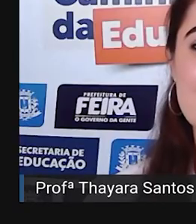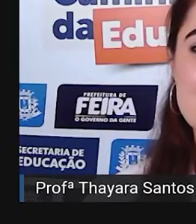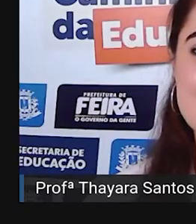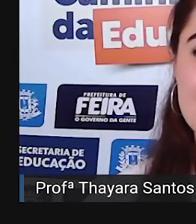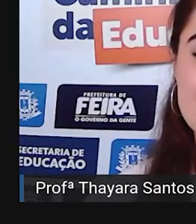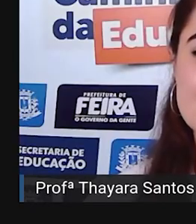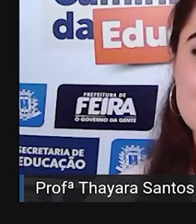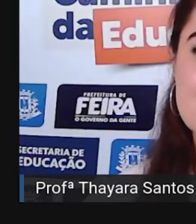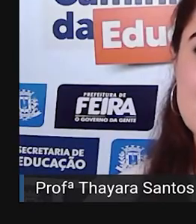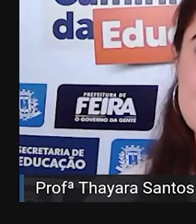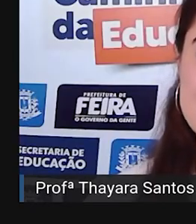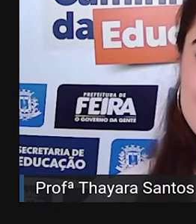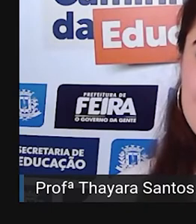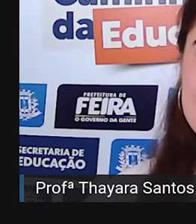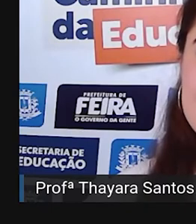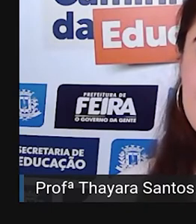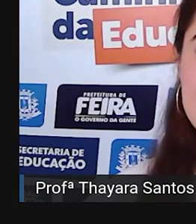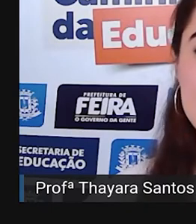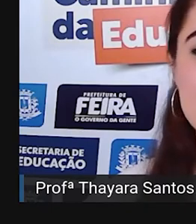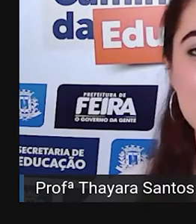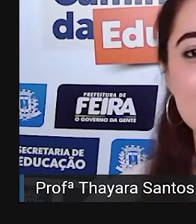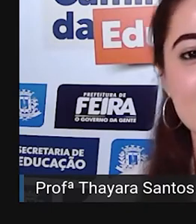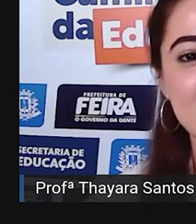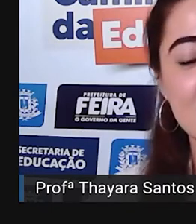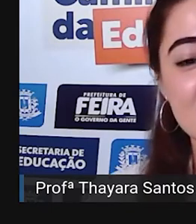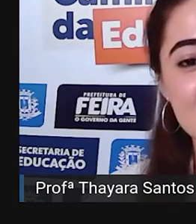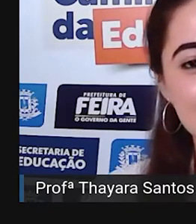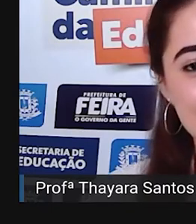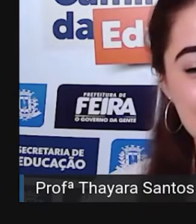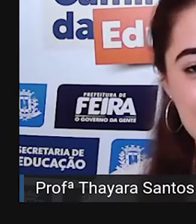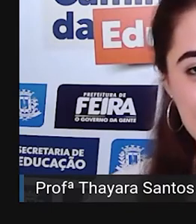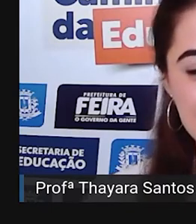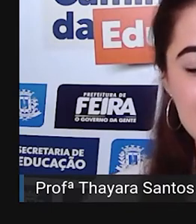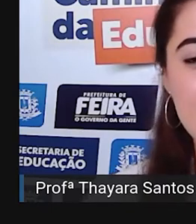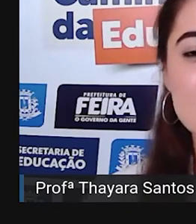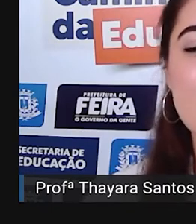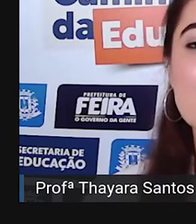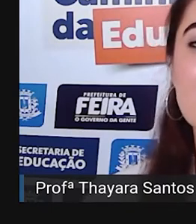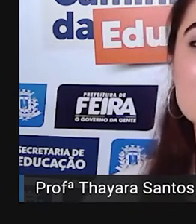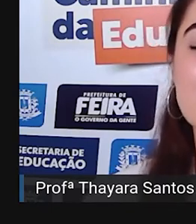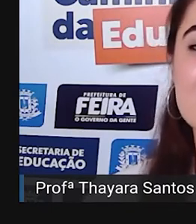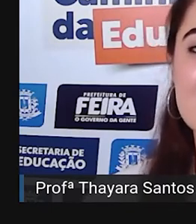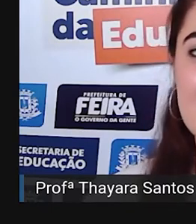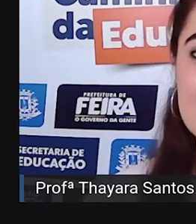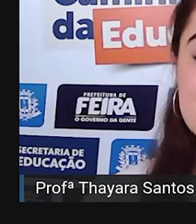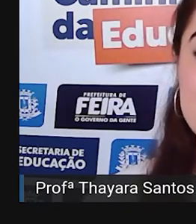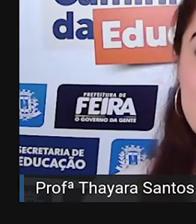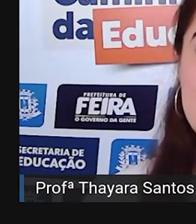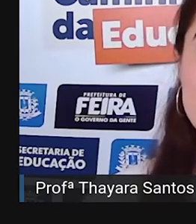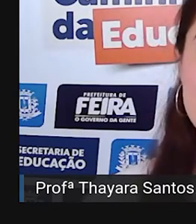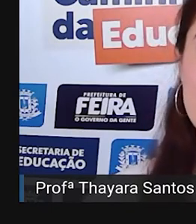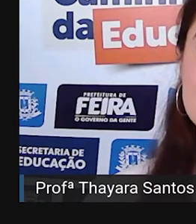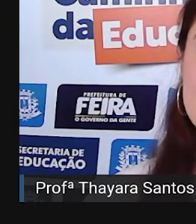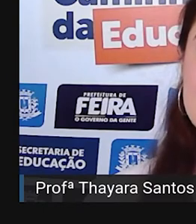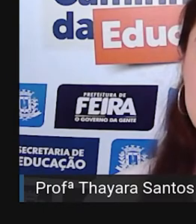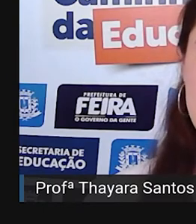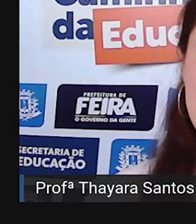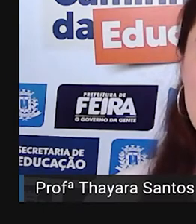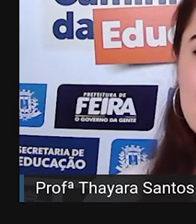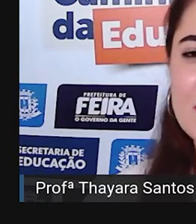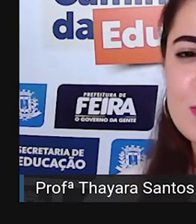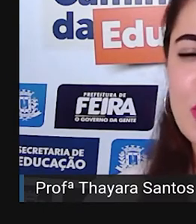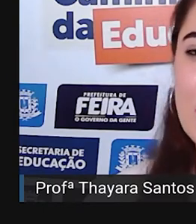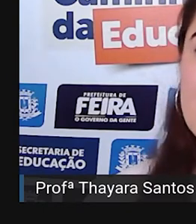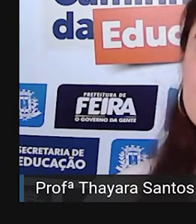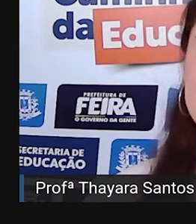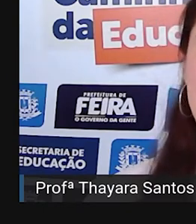Olá, pessoal, tudo bem com vocês? Eu sou a professora Tehera Santos de Ciências. Sou uma mulher de pele clara, meus cabelos são castanho escuro,